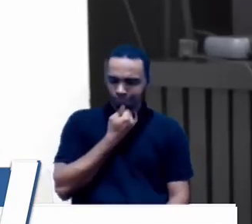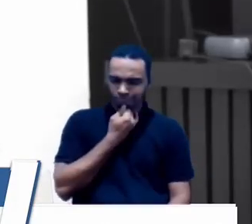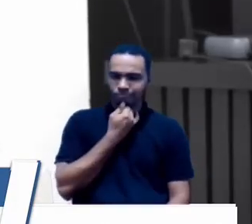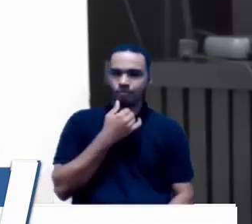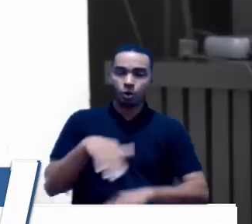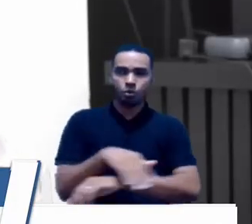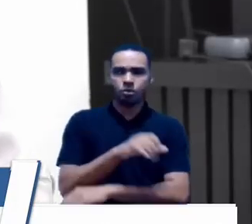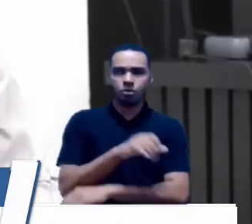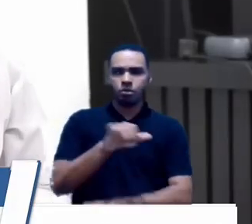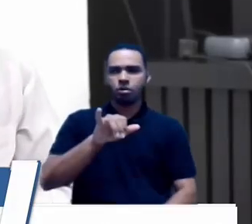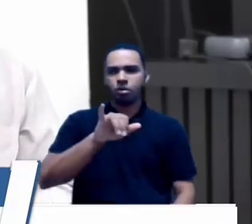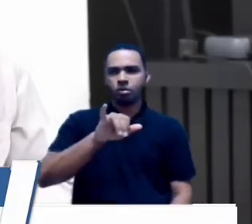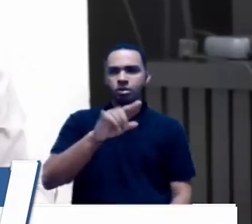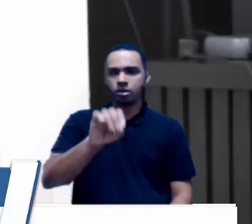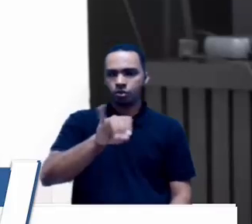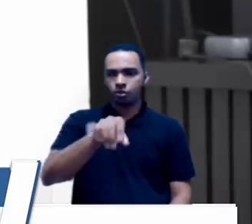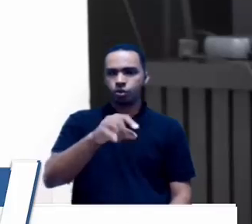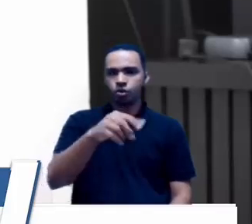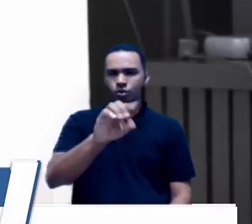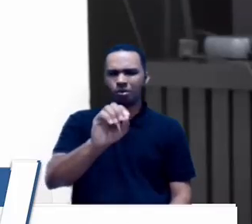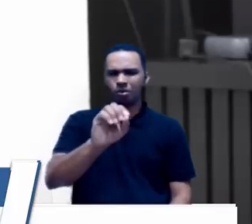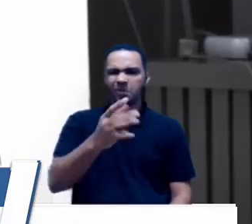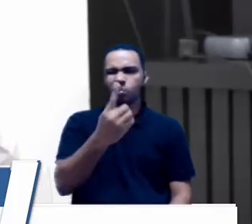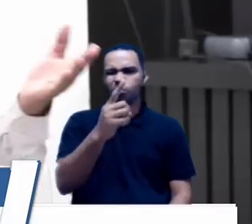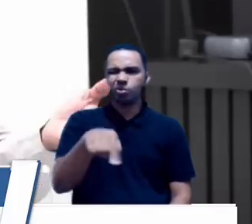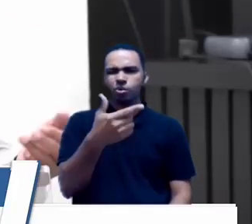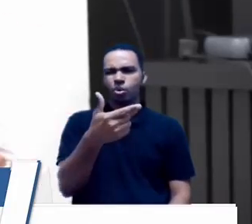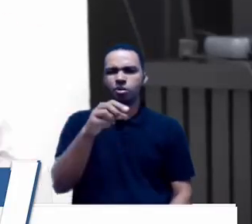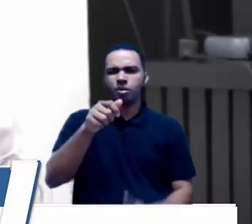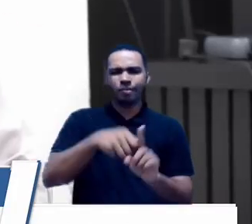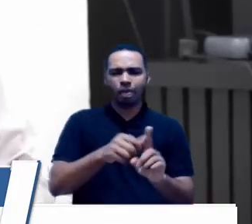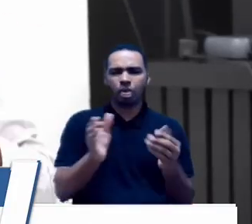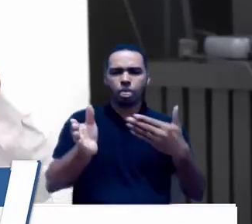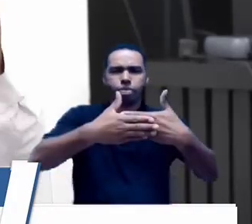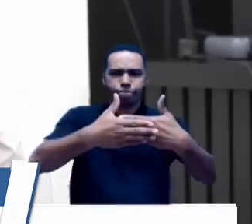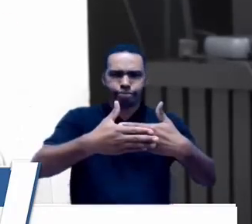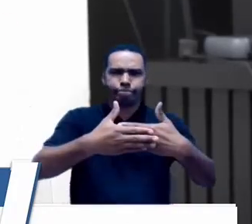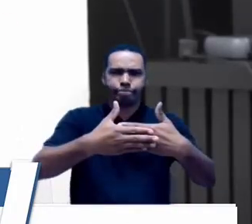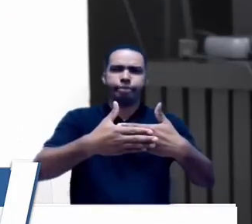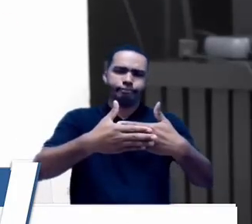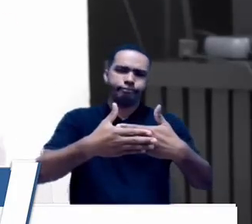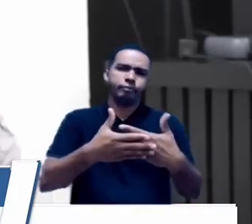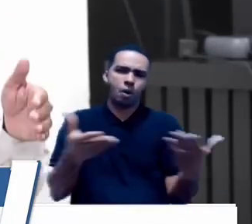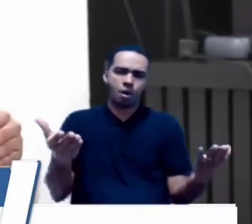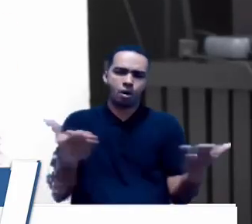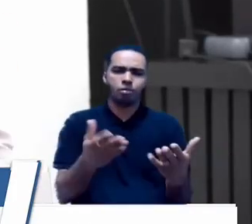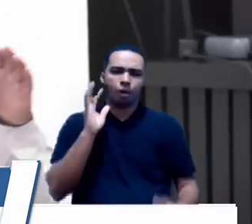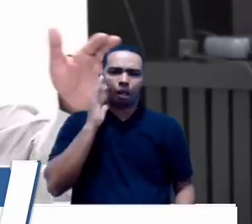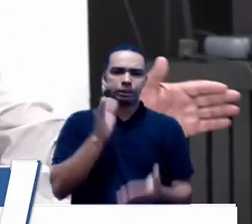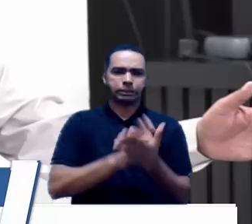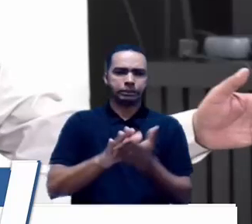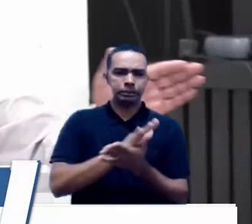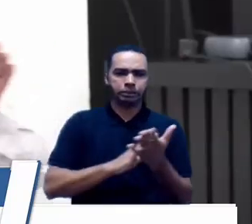para 1 ano e 2 meses que ela está interditada. Agora, não arruma solução. Eu já fiz várias indicações